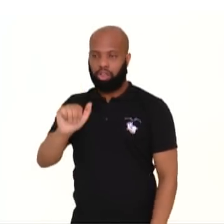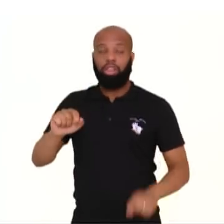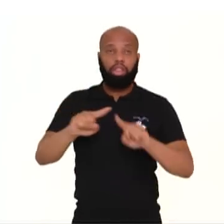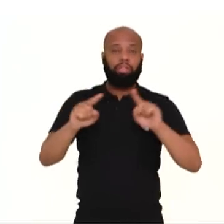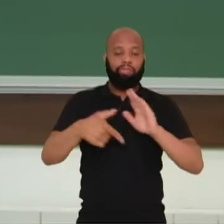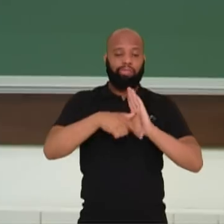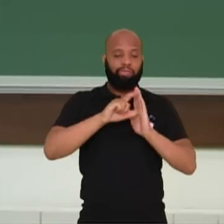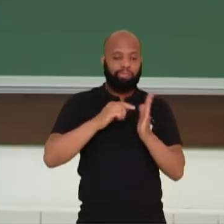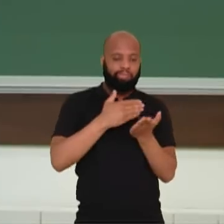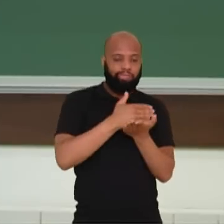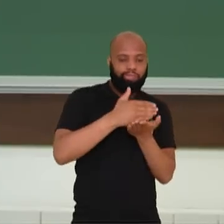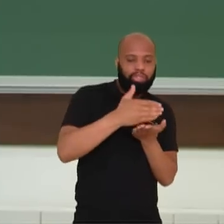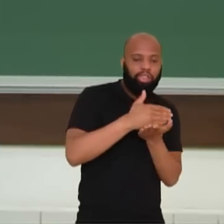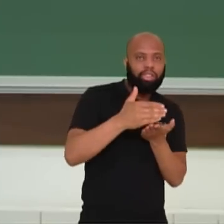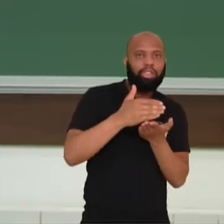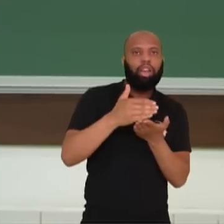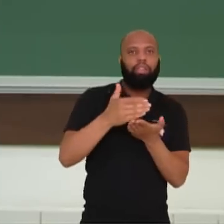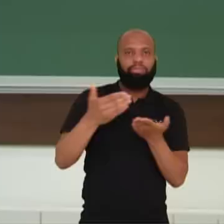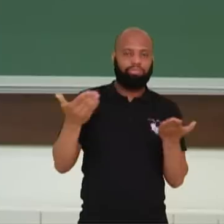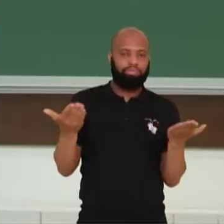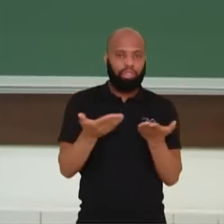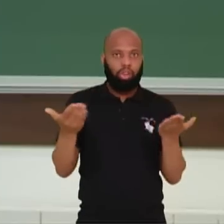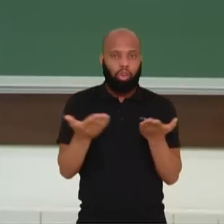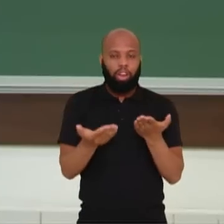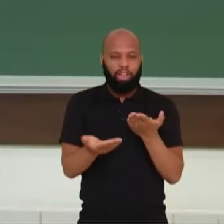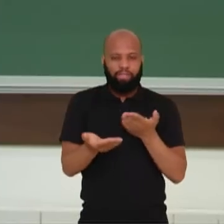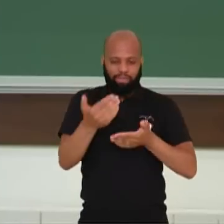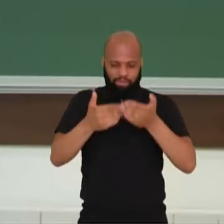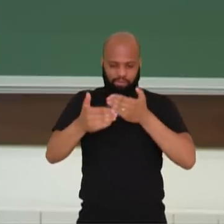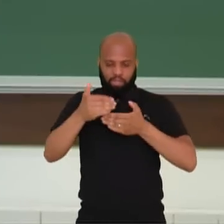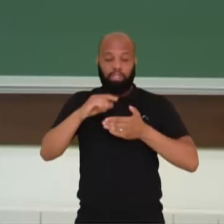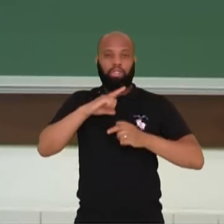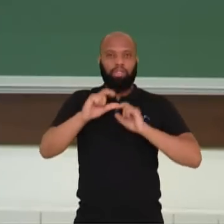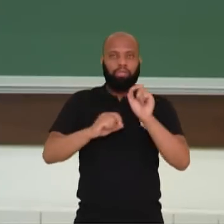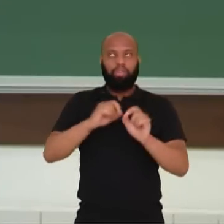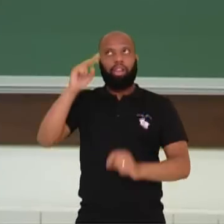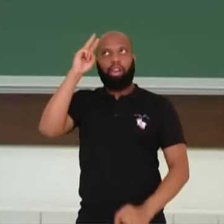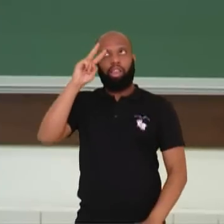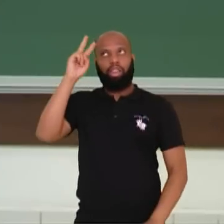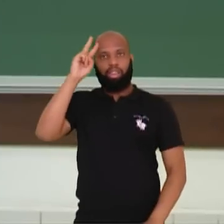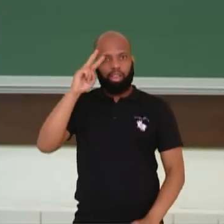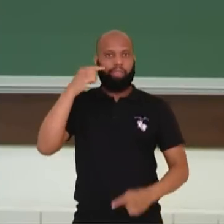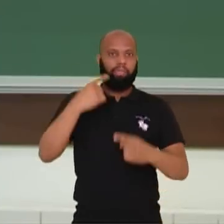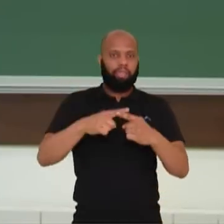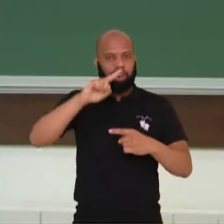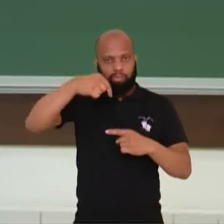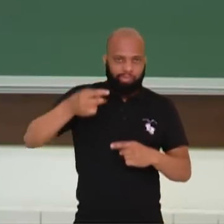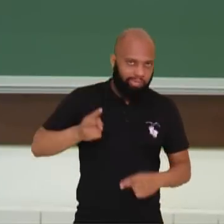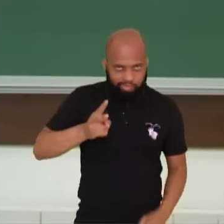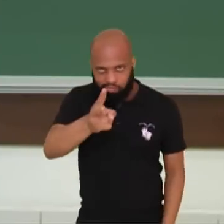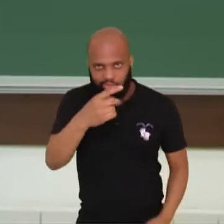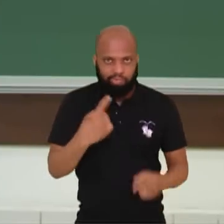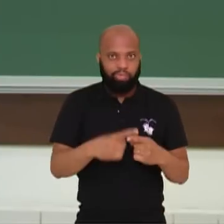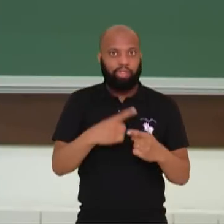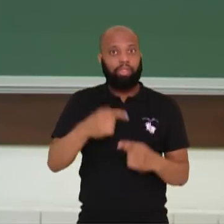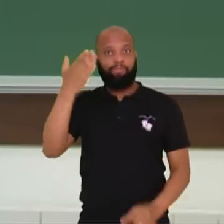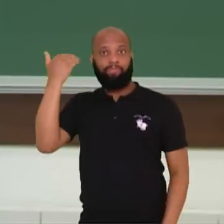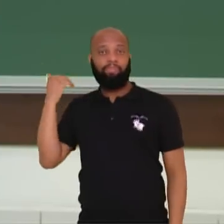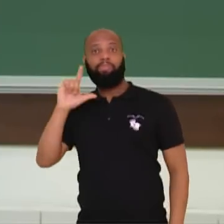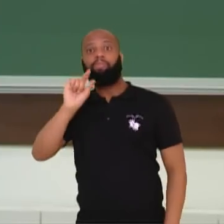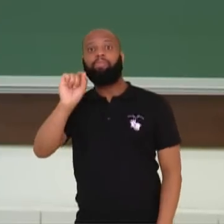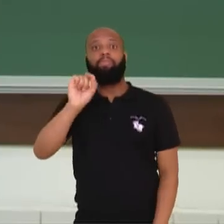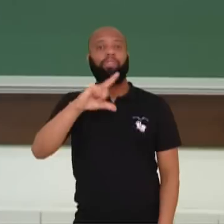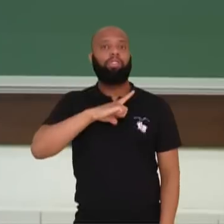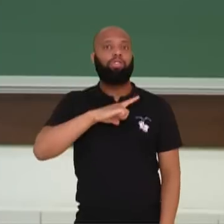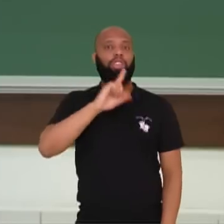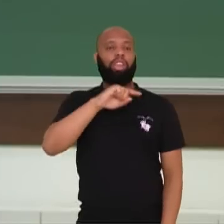tomarmos o próximo passo, recuamos um pouquinho para tomar impulso, antes de saltar adiante, lembrando que na última aula nós vimos